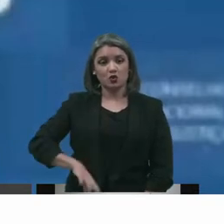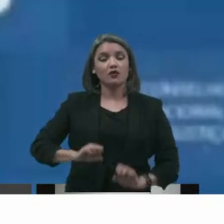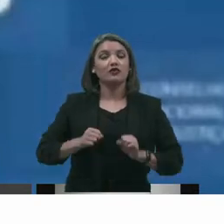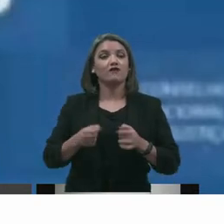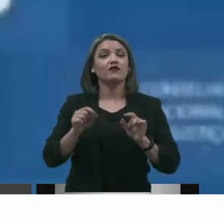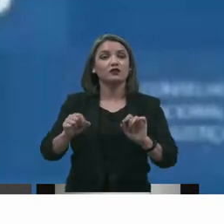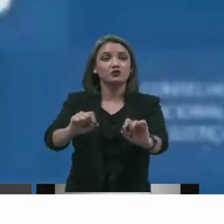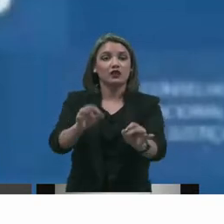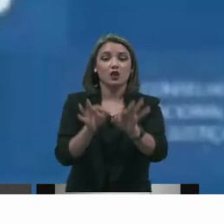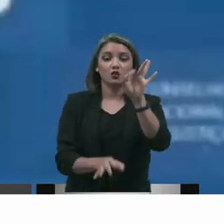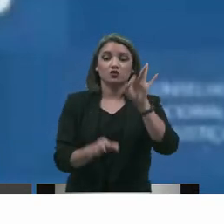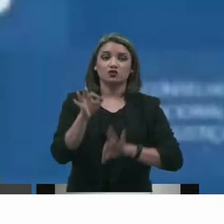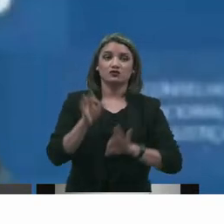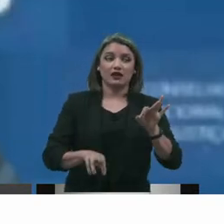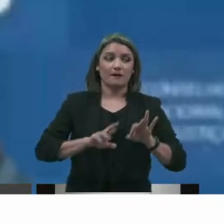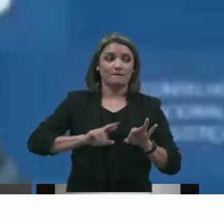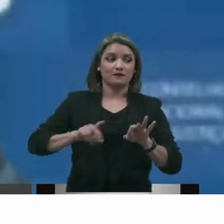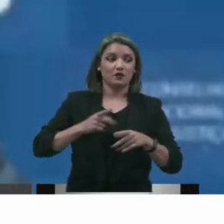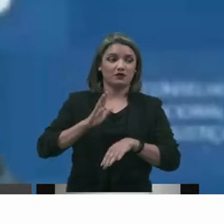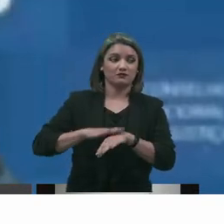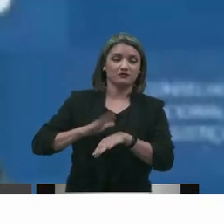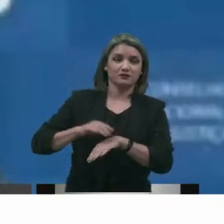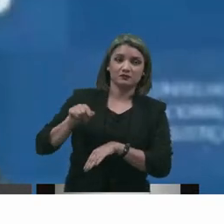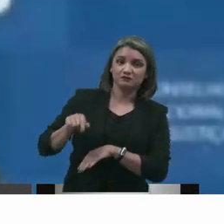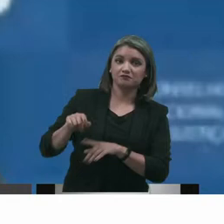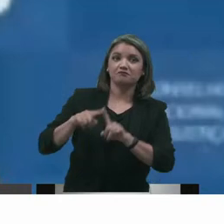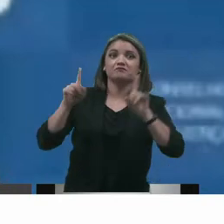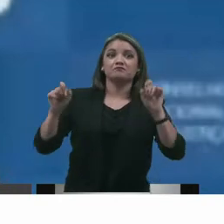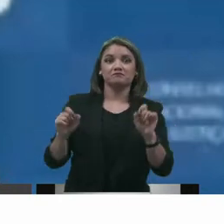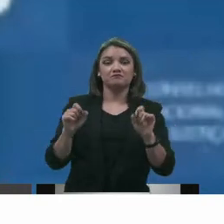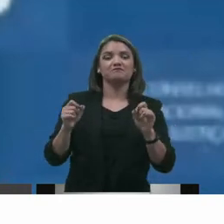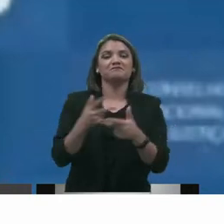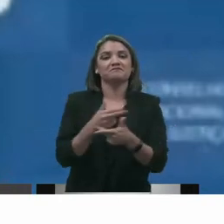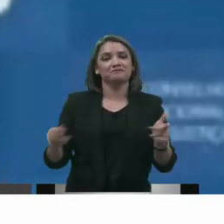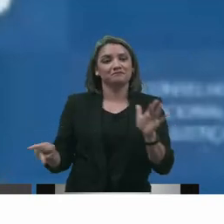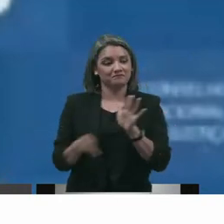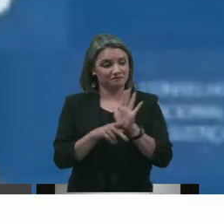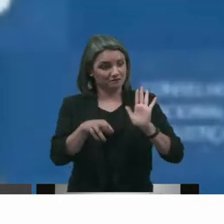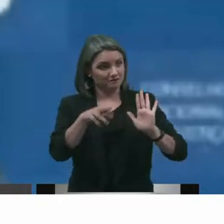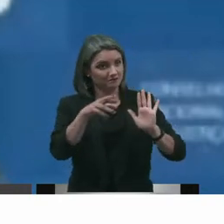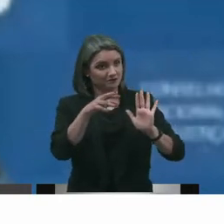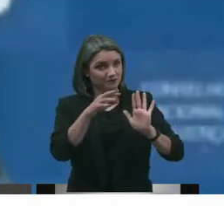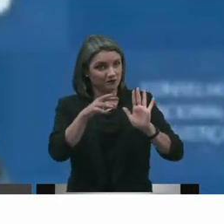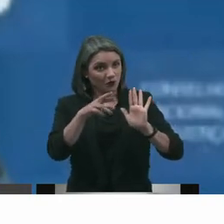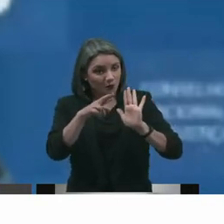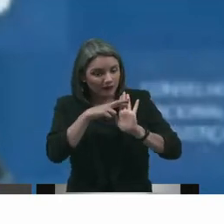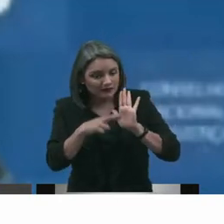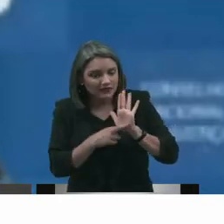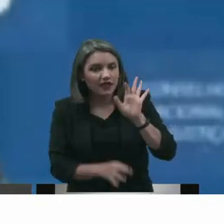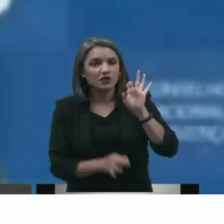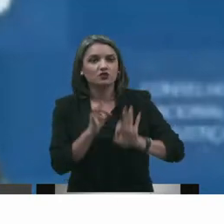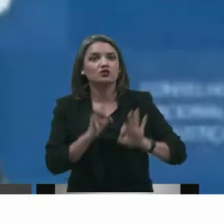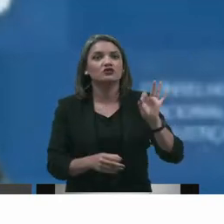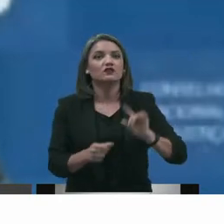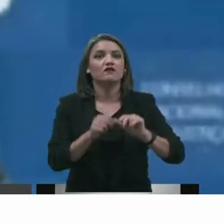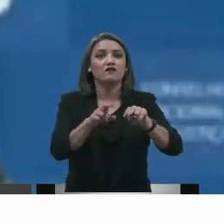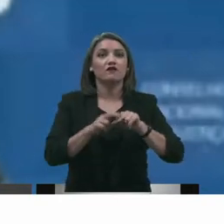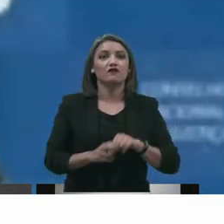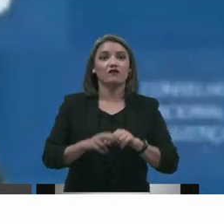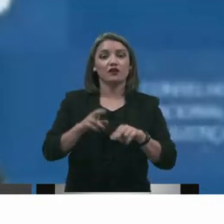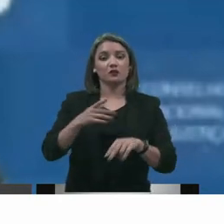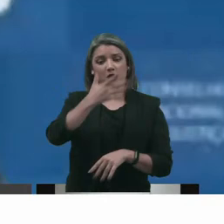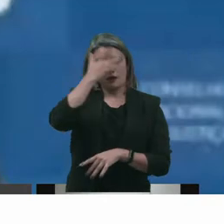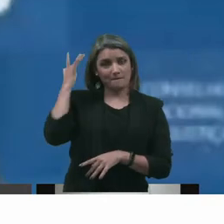ato de julgar não é um arbítrio subjetivo, mas um pronunciamento do próprio ordenamento jurídico interpretado pelo titular de um poder